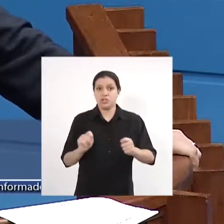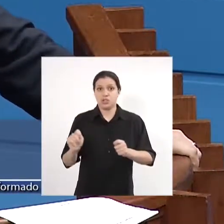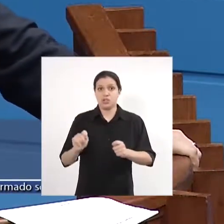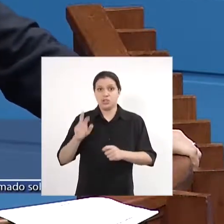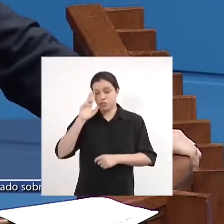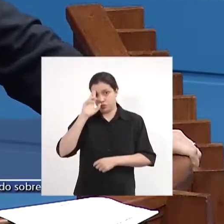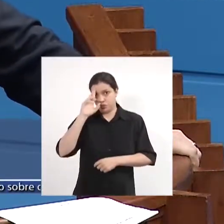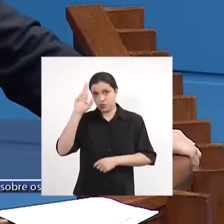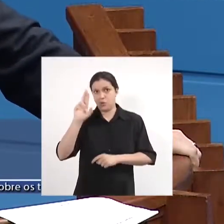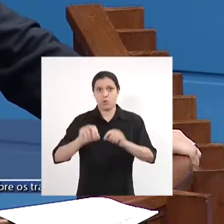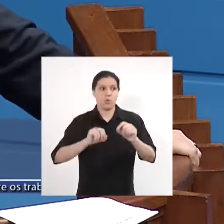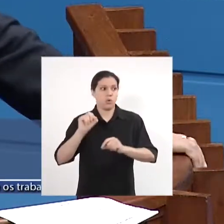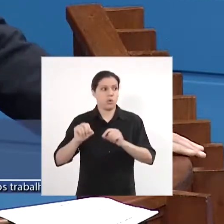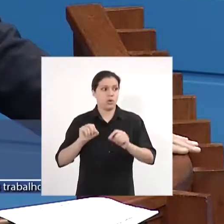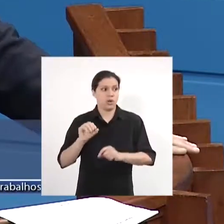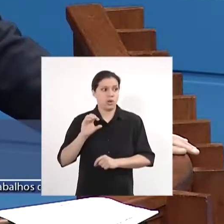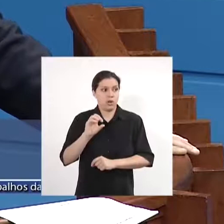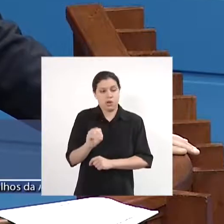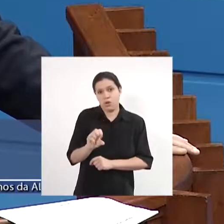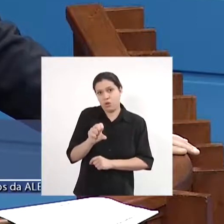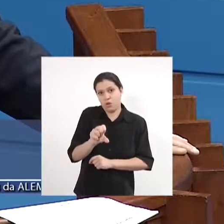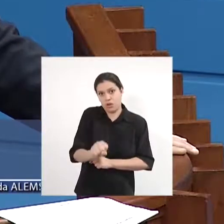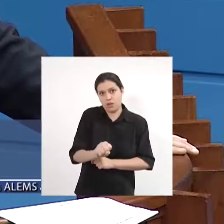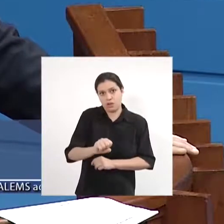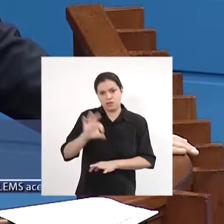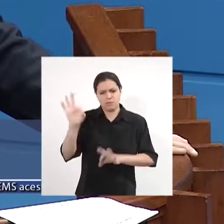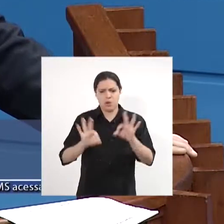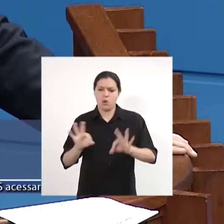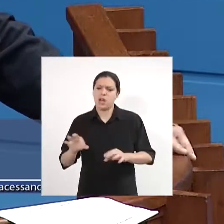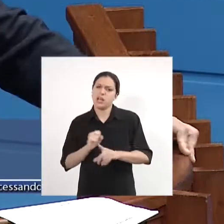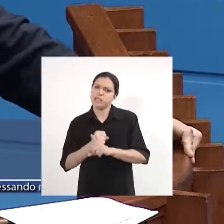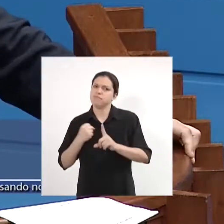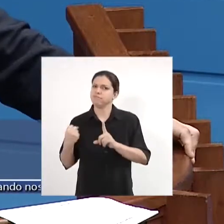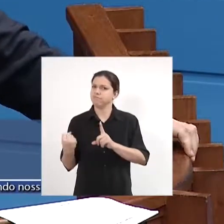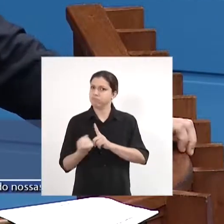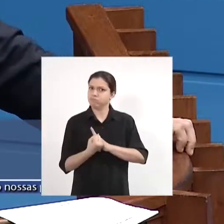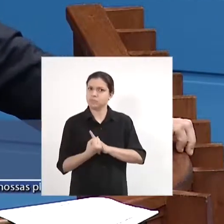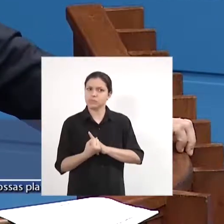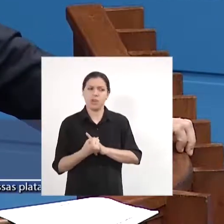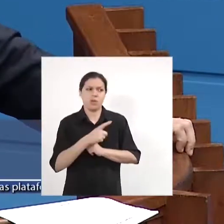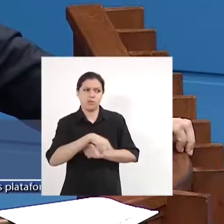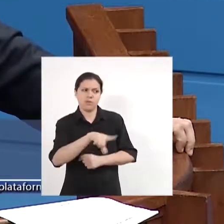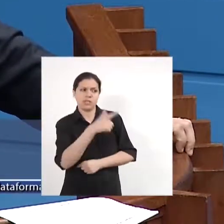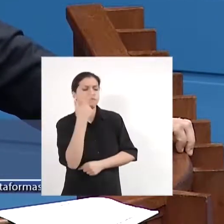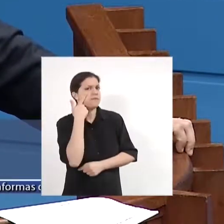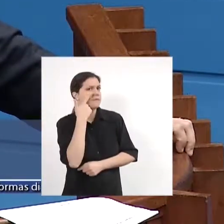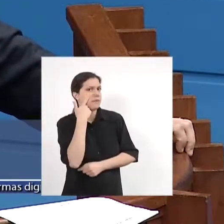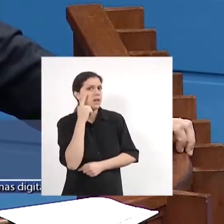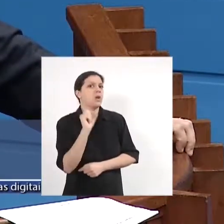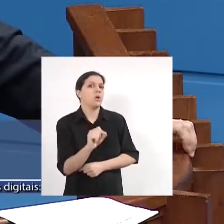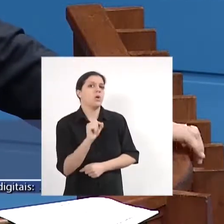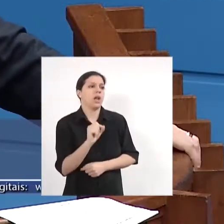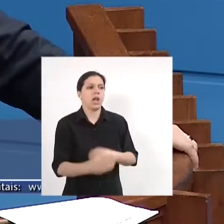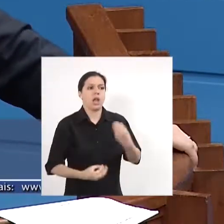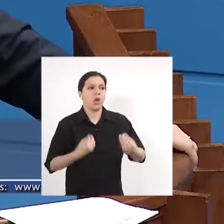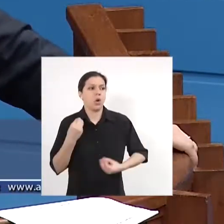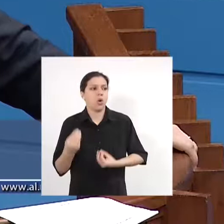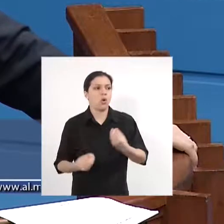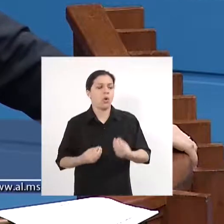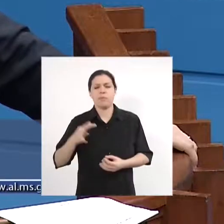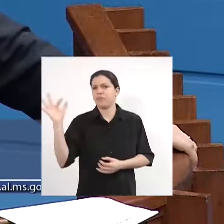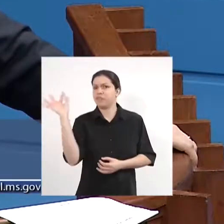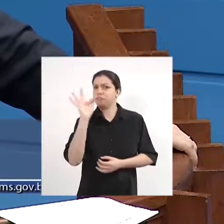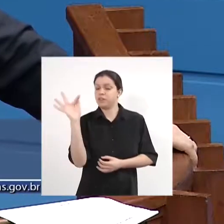organização social, uma OS. Vejam, senhores, uma universidade,